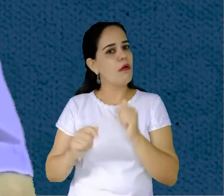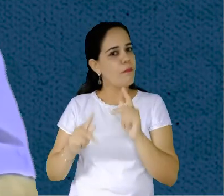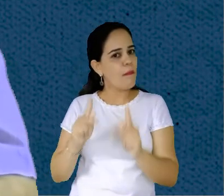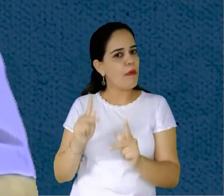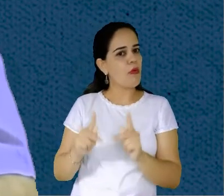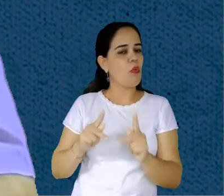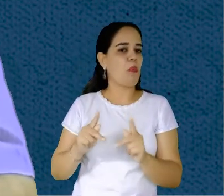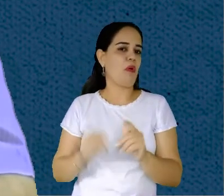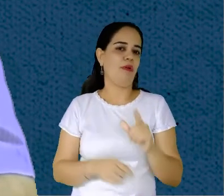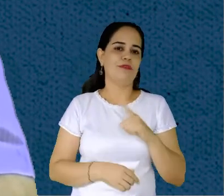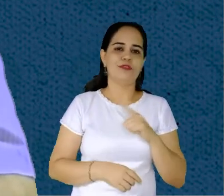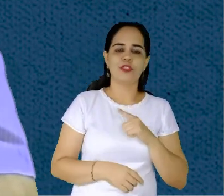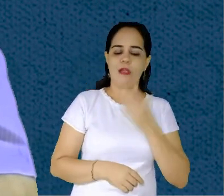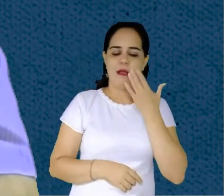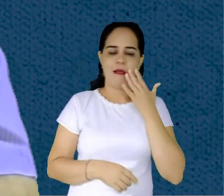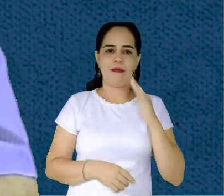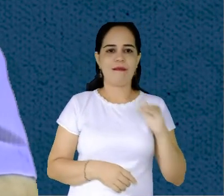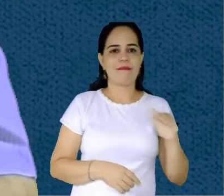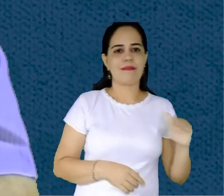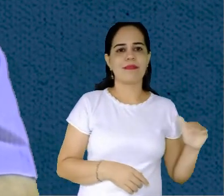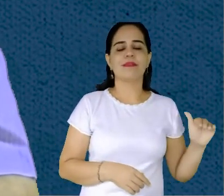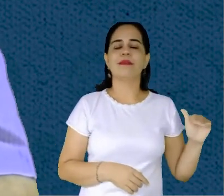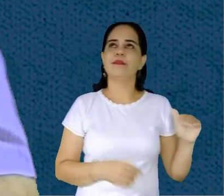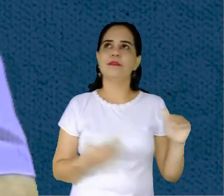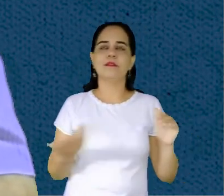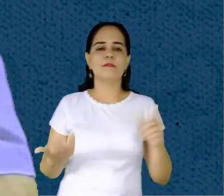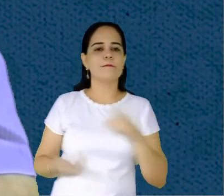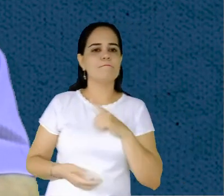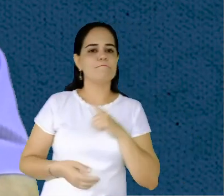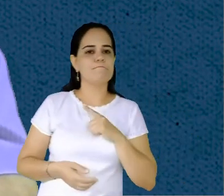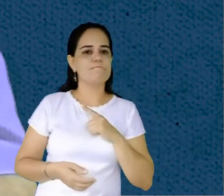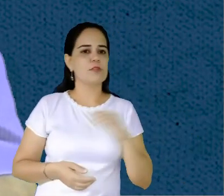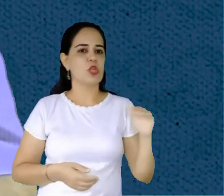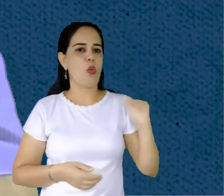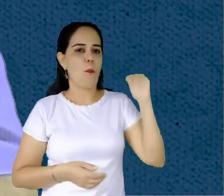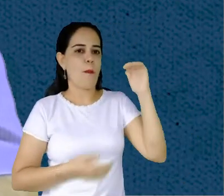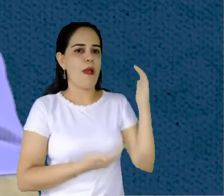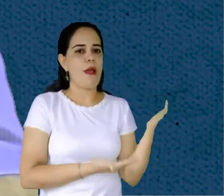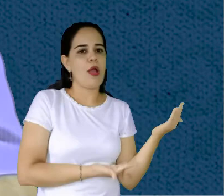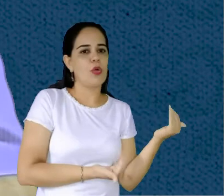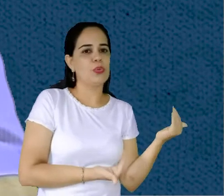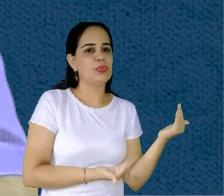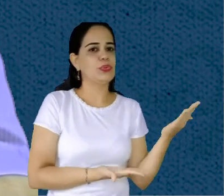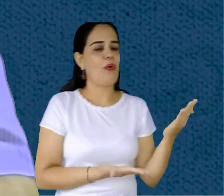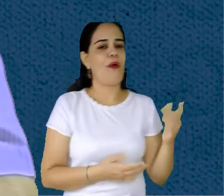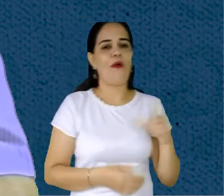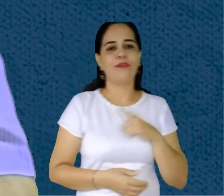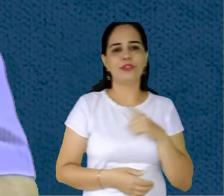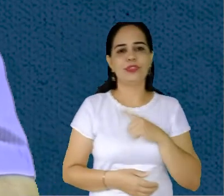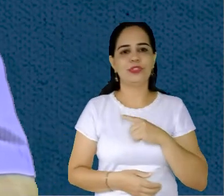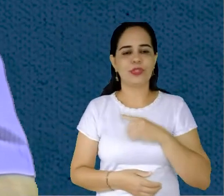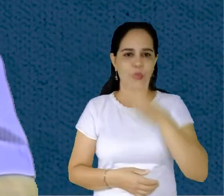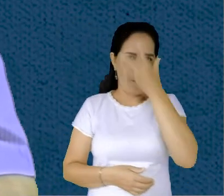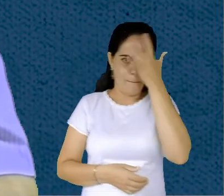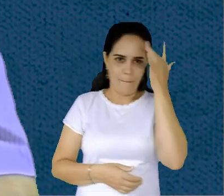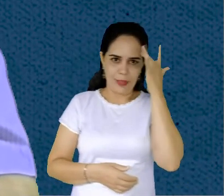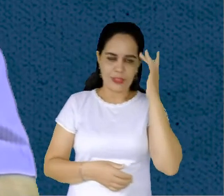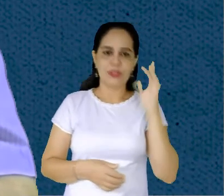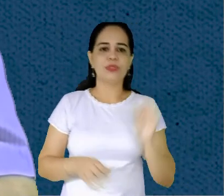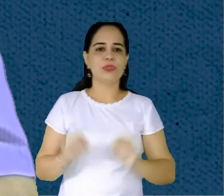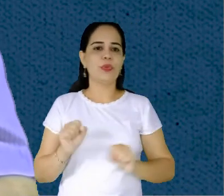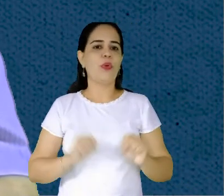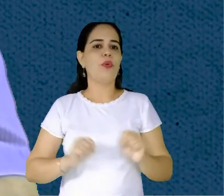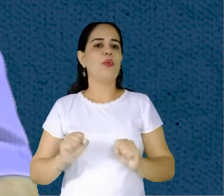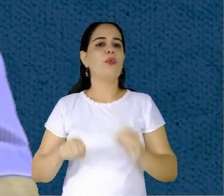havia muita gente, inclusive das nossas paróquias, das paróquias que nós temos aqui em Bragança, né? Do